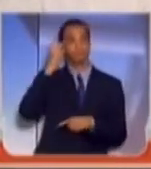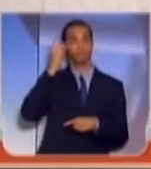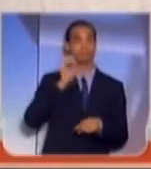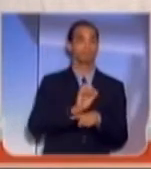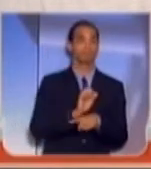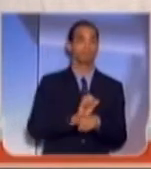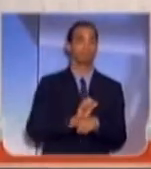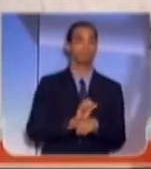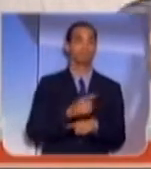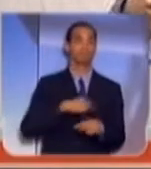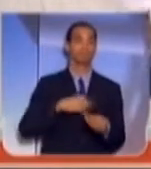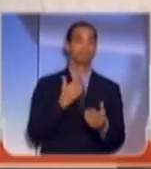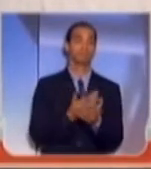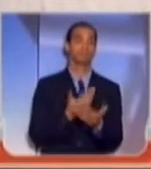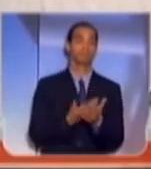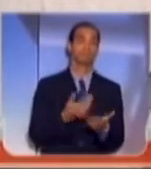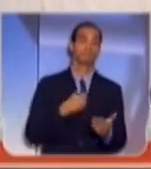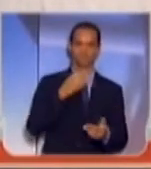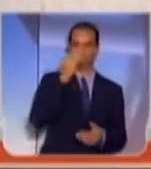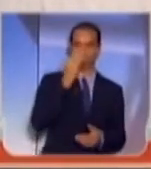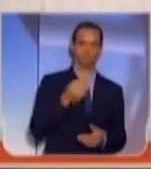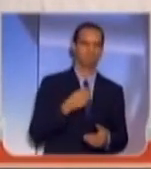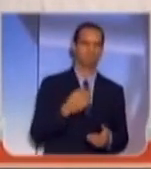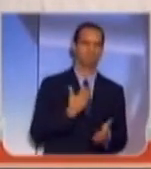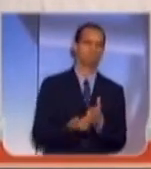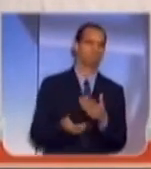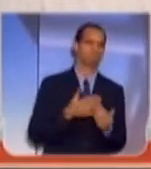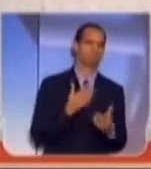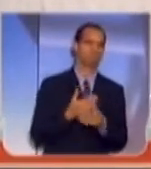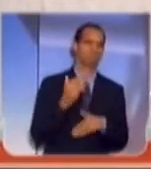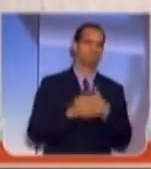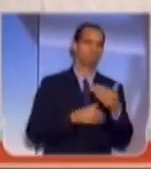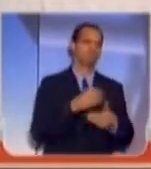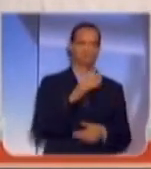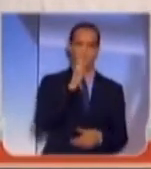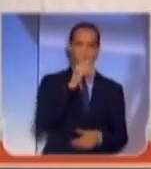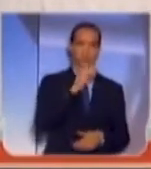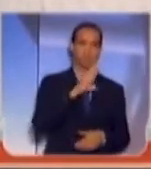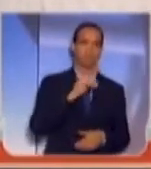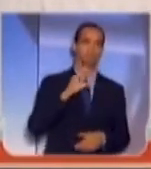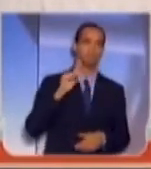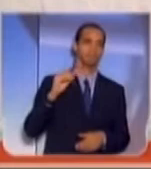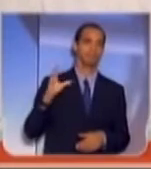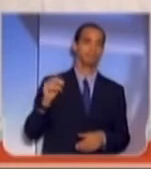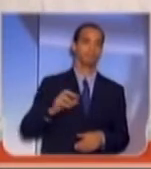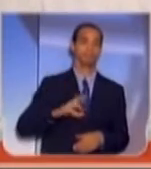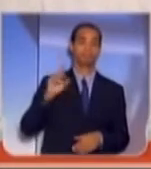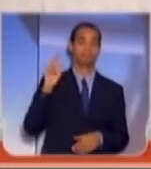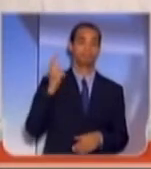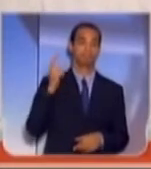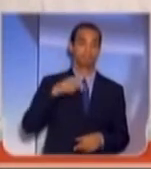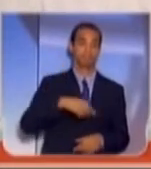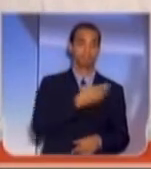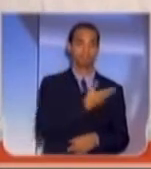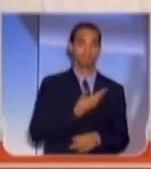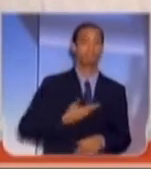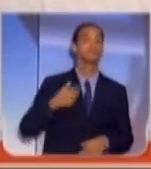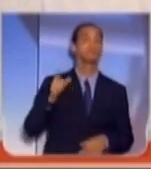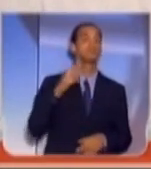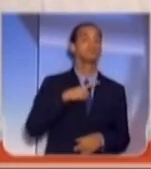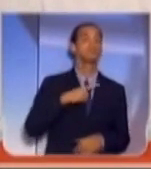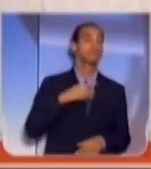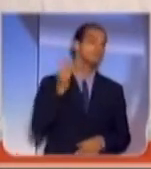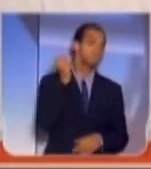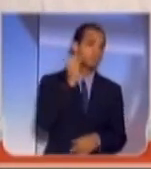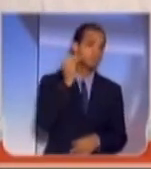perdemos é com essa entre exigência com essa leviandade com essa irresponsabilidade do governo que